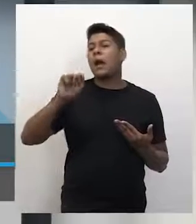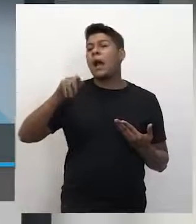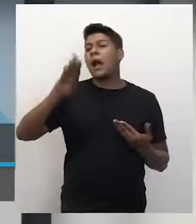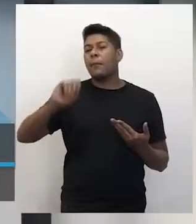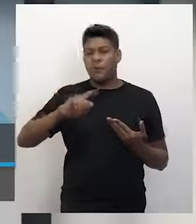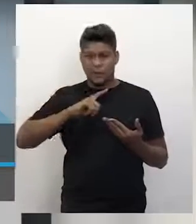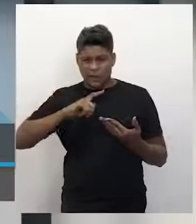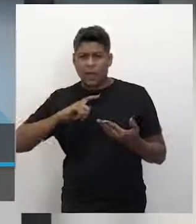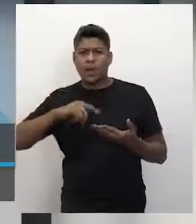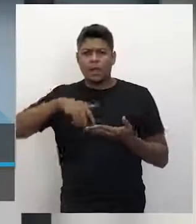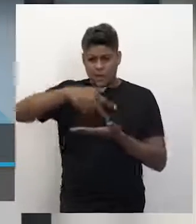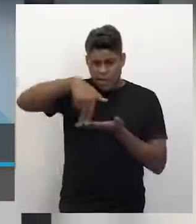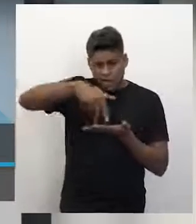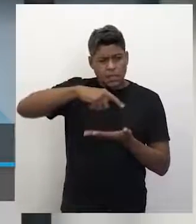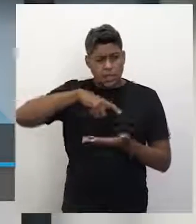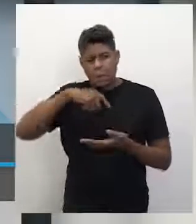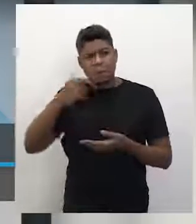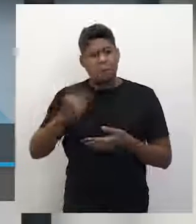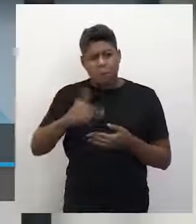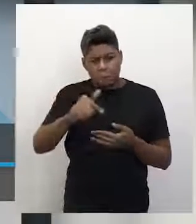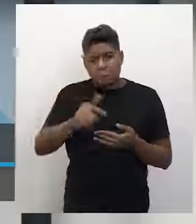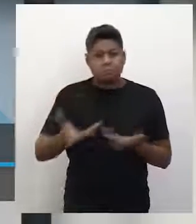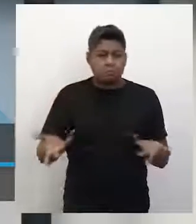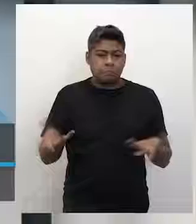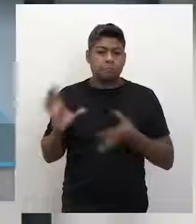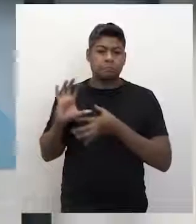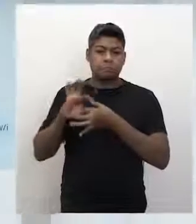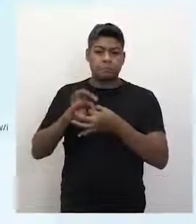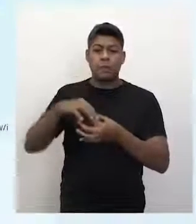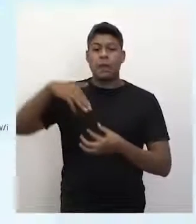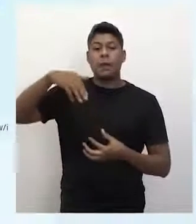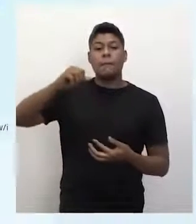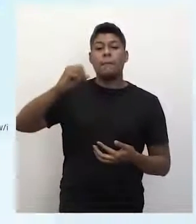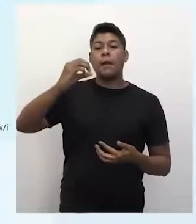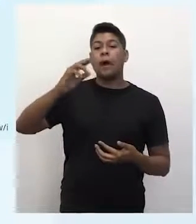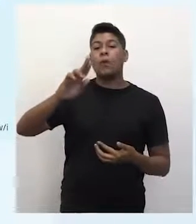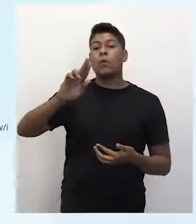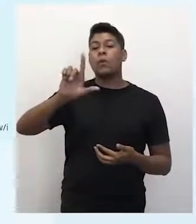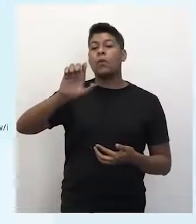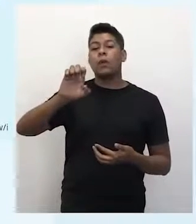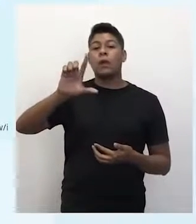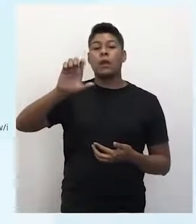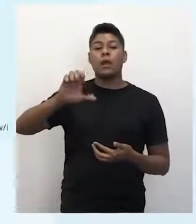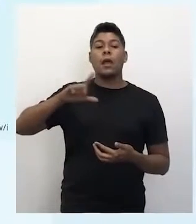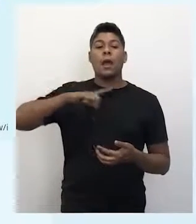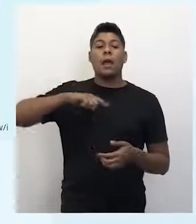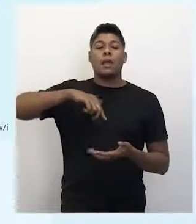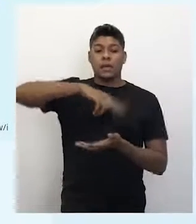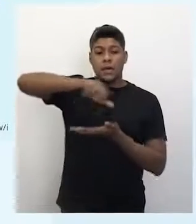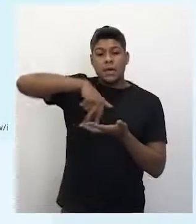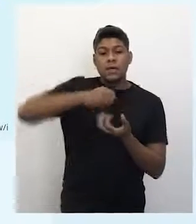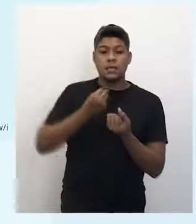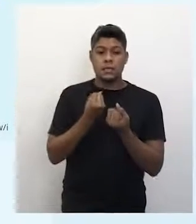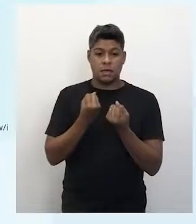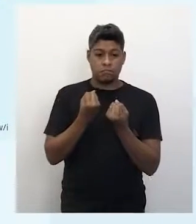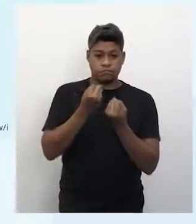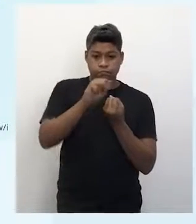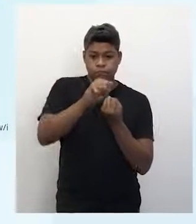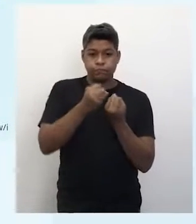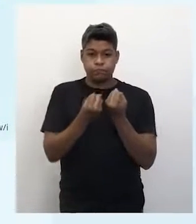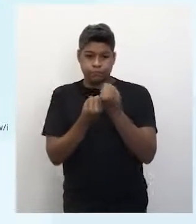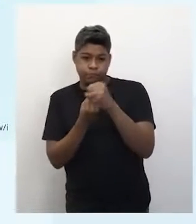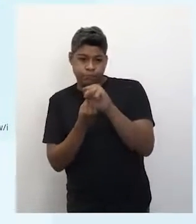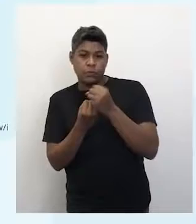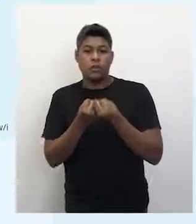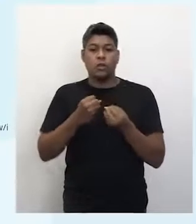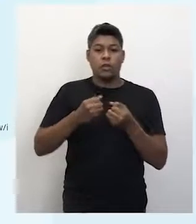tem? Vamos lá, turma, seguindo. Makulele é uma mistura de dança, luta e jogo, que utiliza a